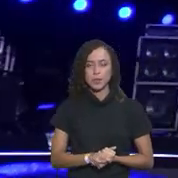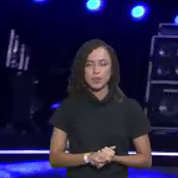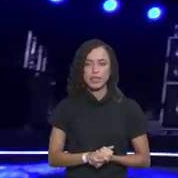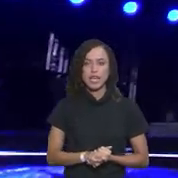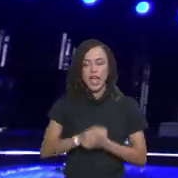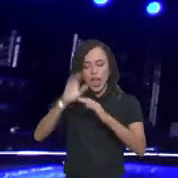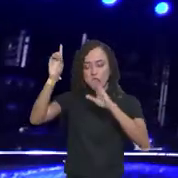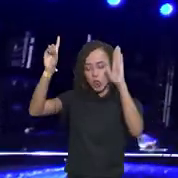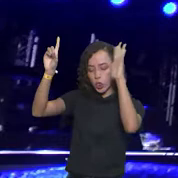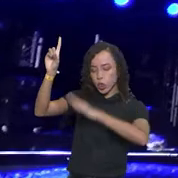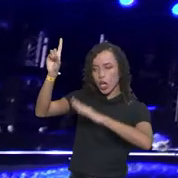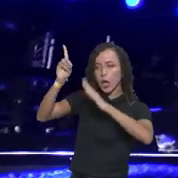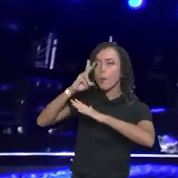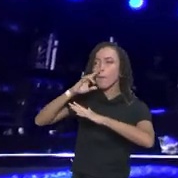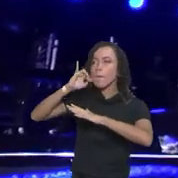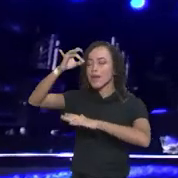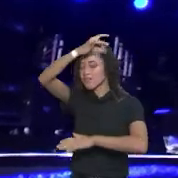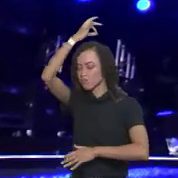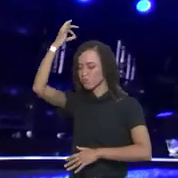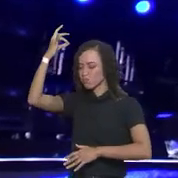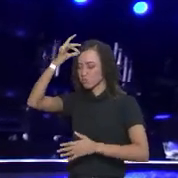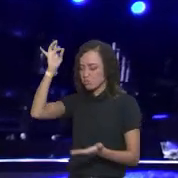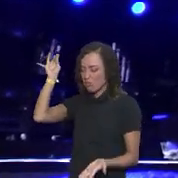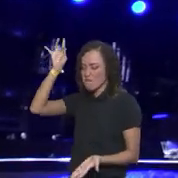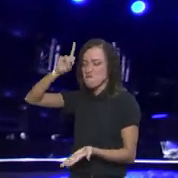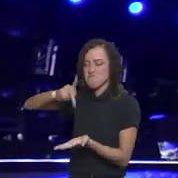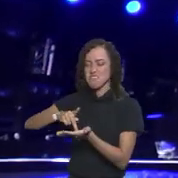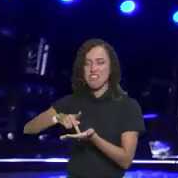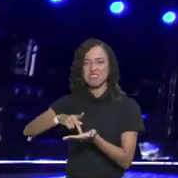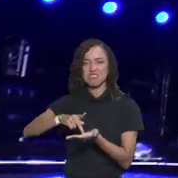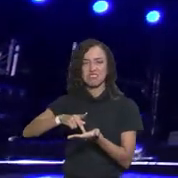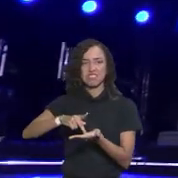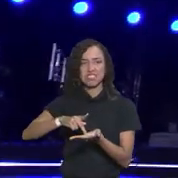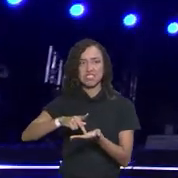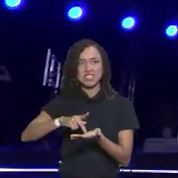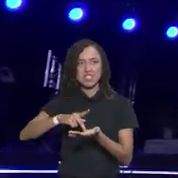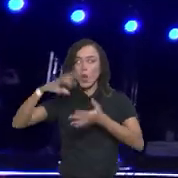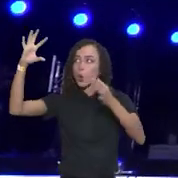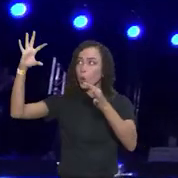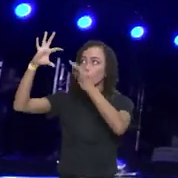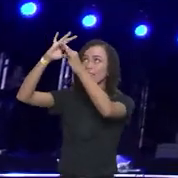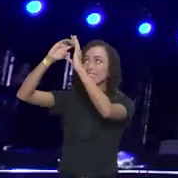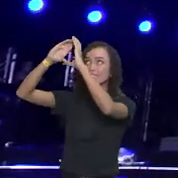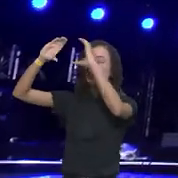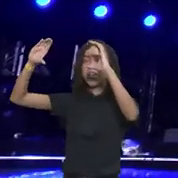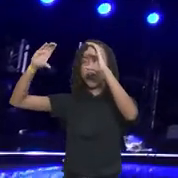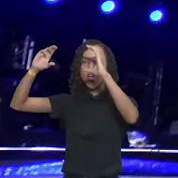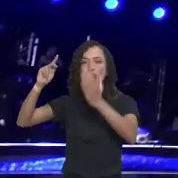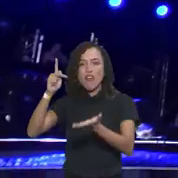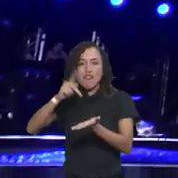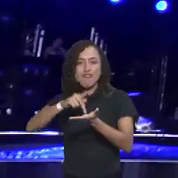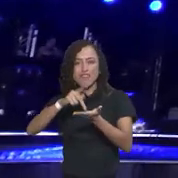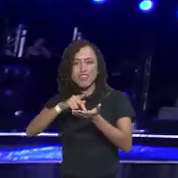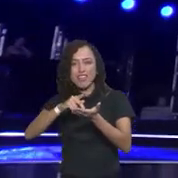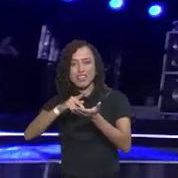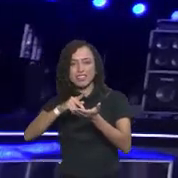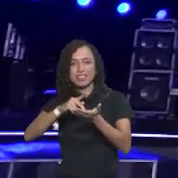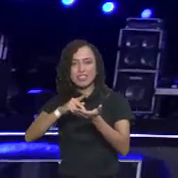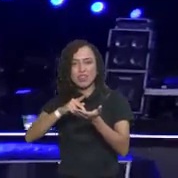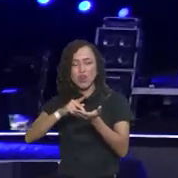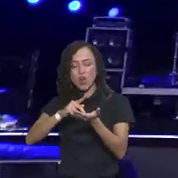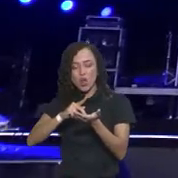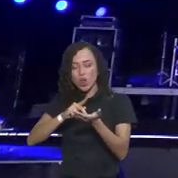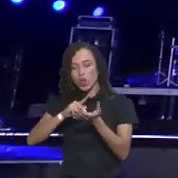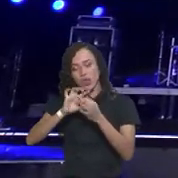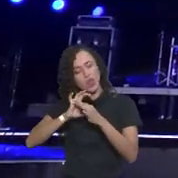espírito e em verdade se você está conectado com os céus certamente você não vai permitir